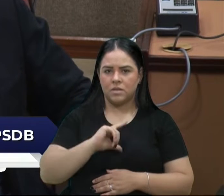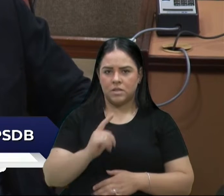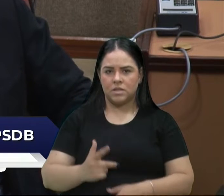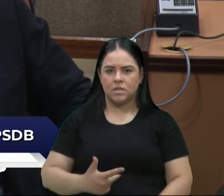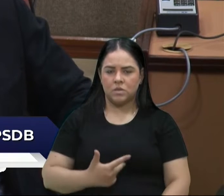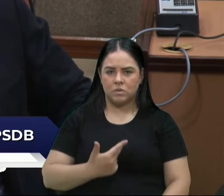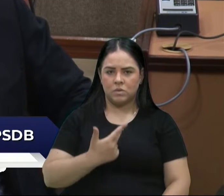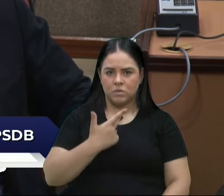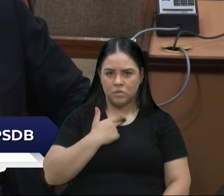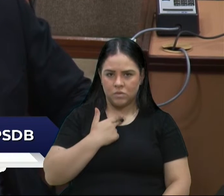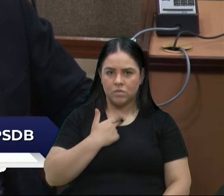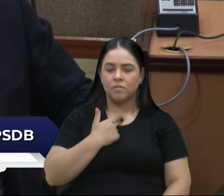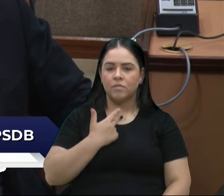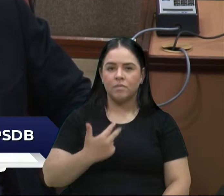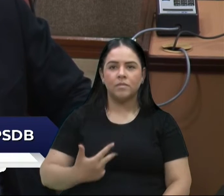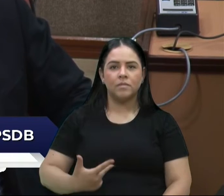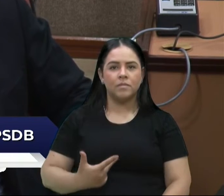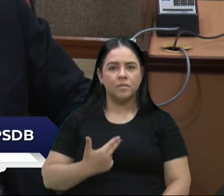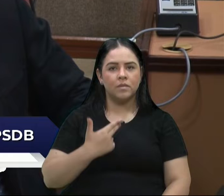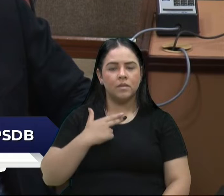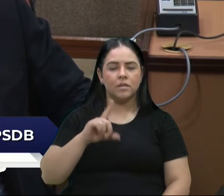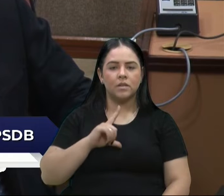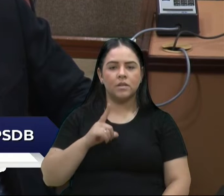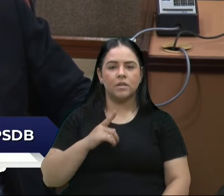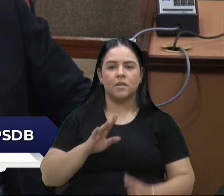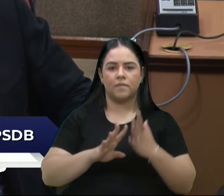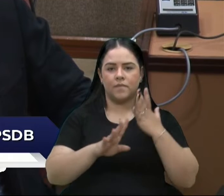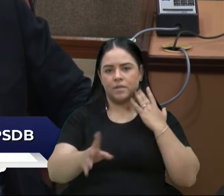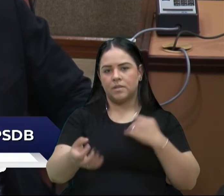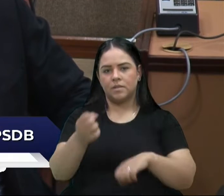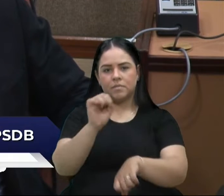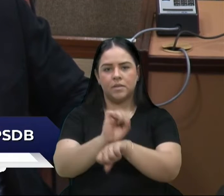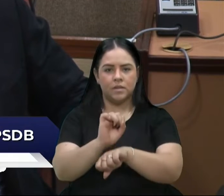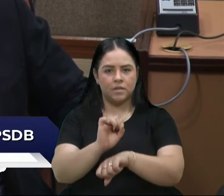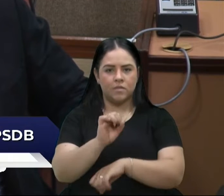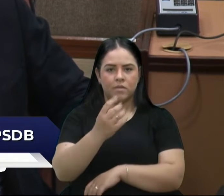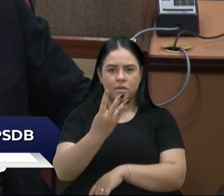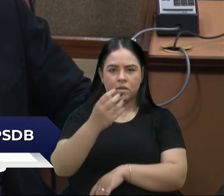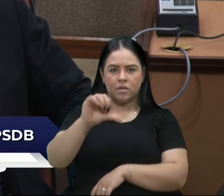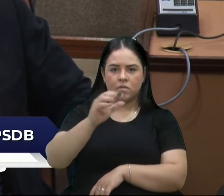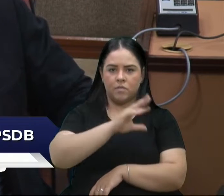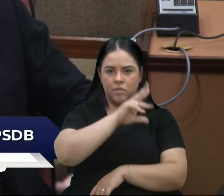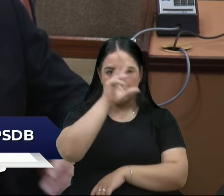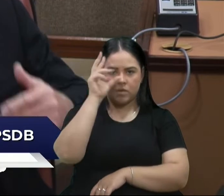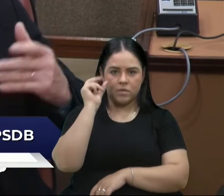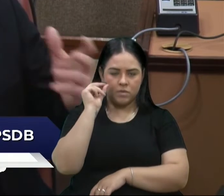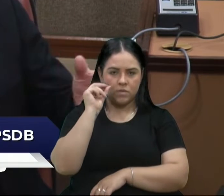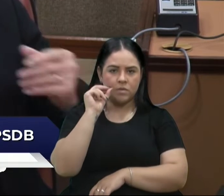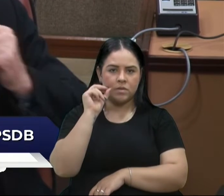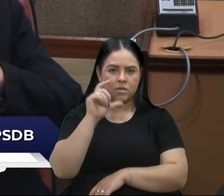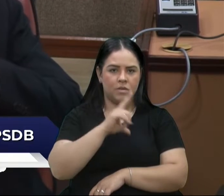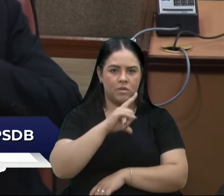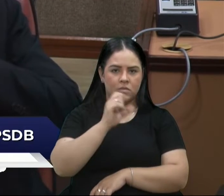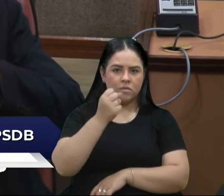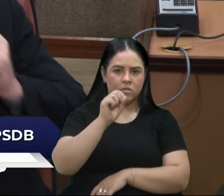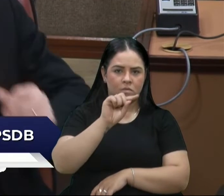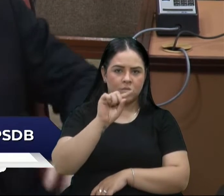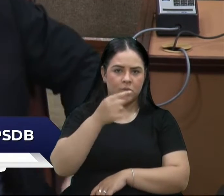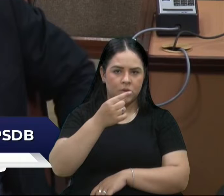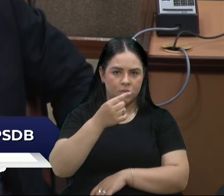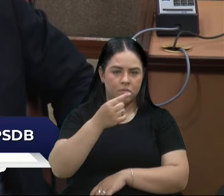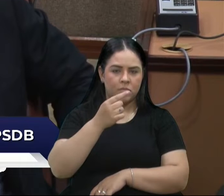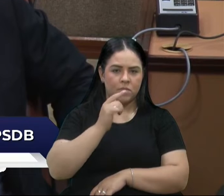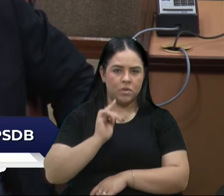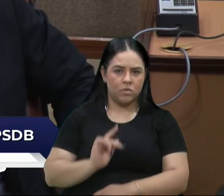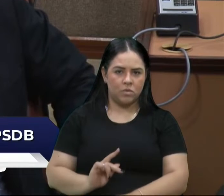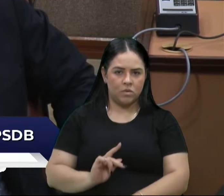cirurgias na fila de espera. Os 49 municípios, passa de 8 mil pessoas